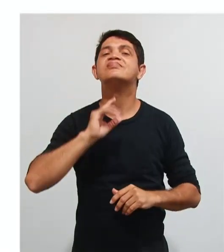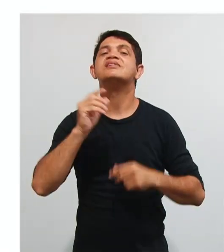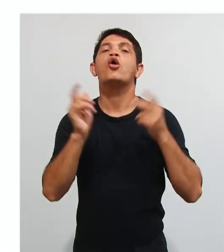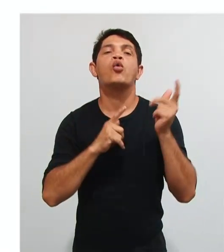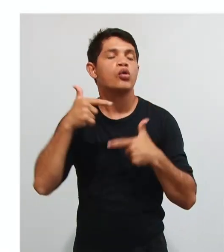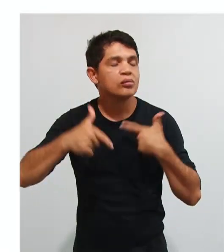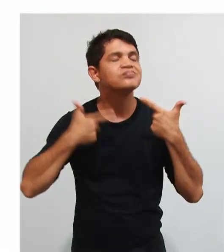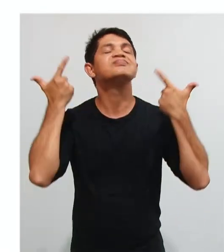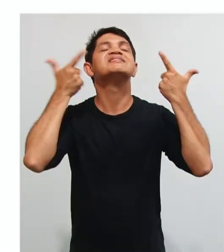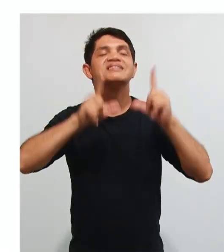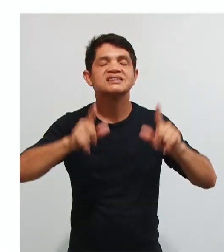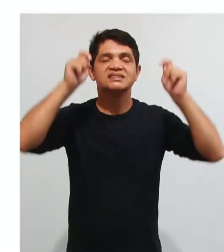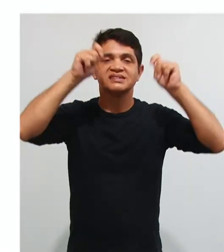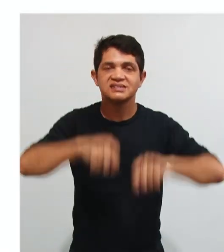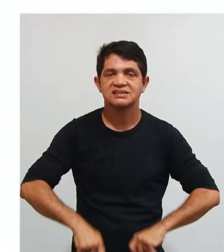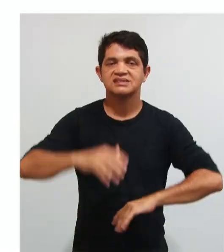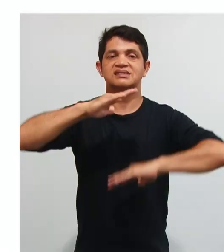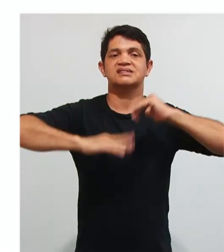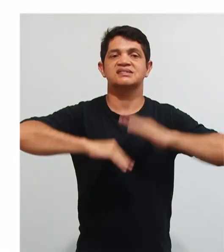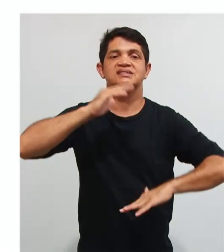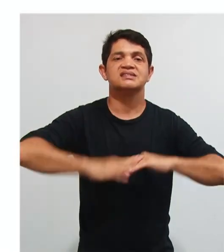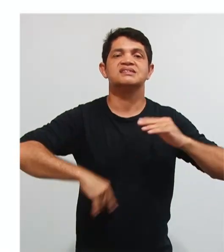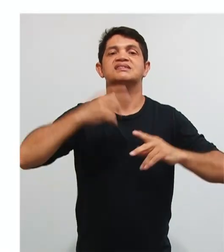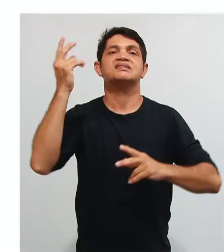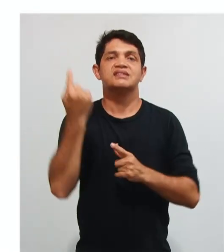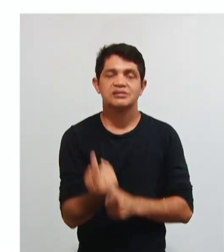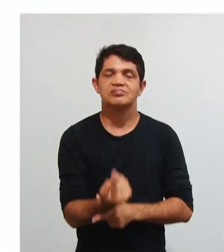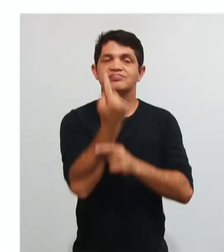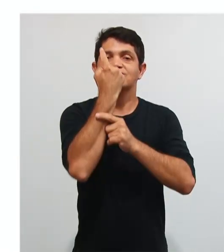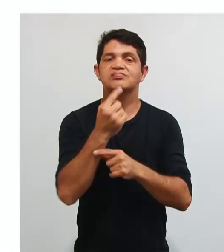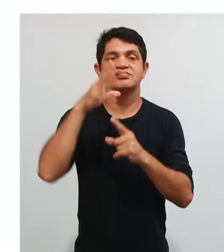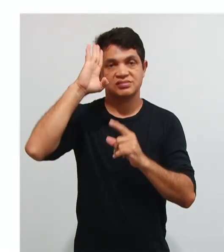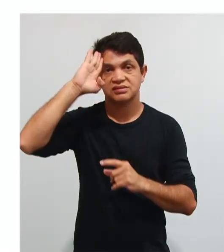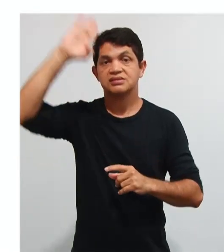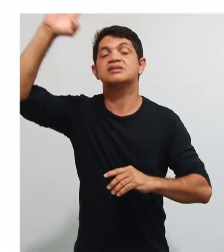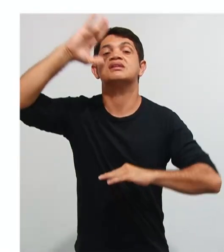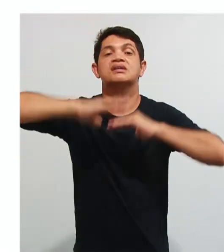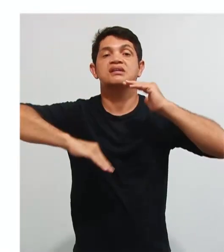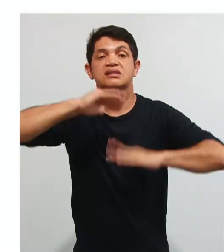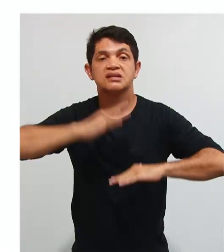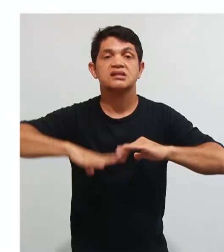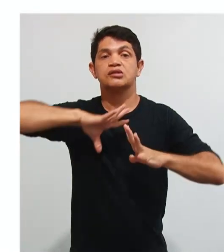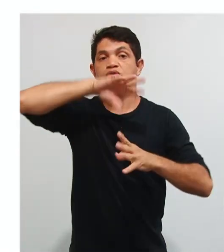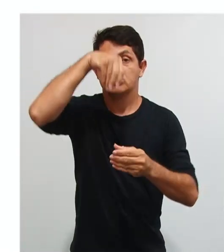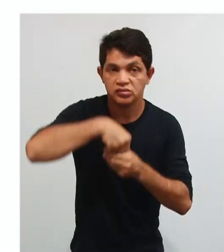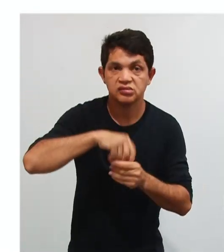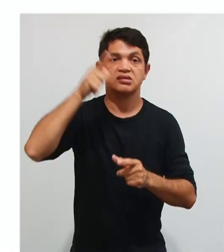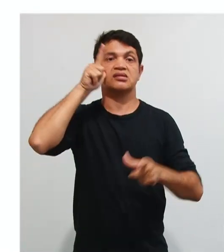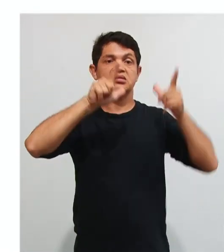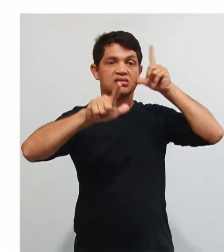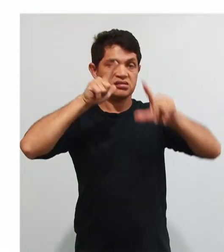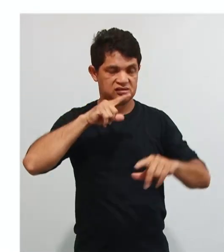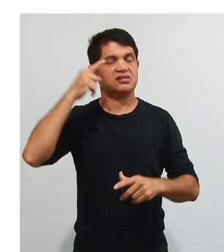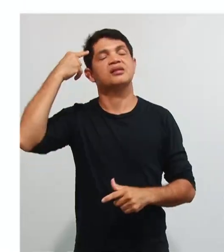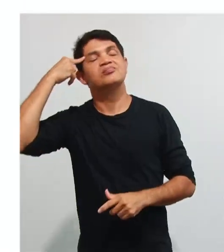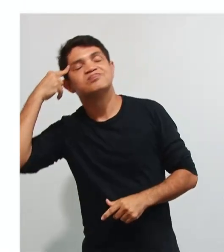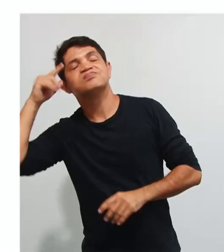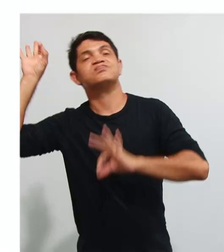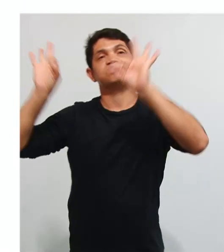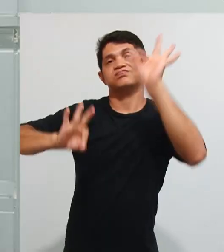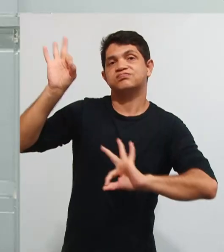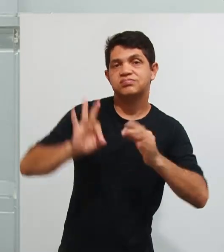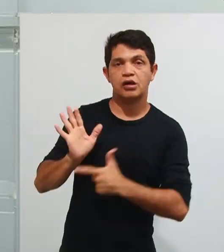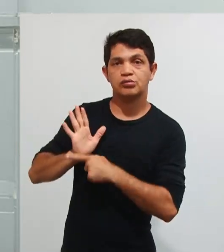para, então, através dessa priorização desses temas, eu consiga organizar o meu pensamento?